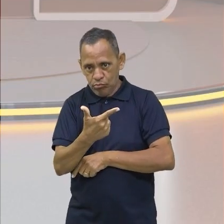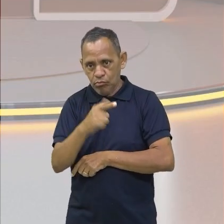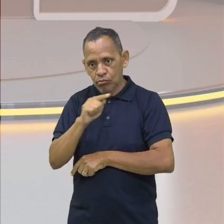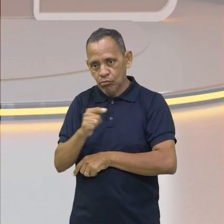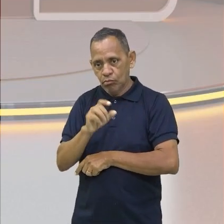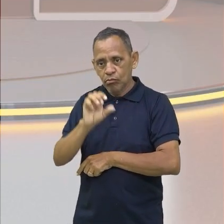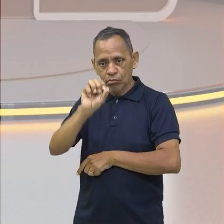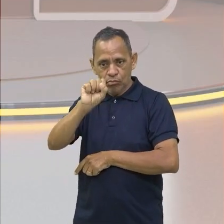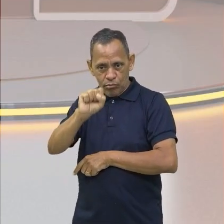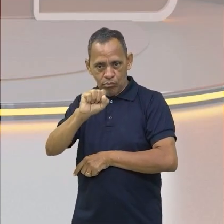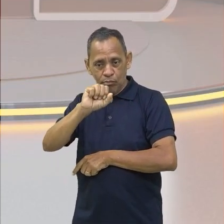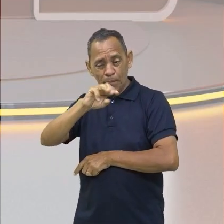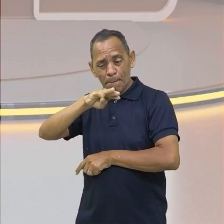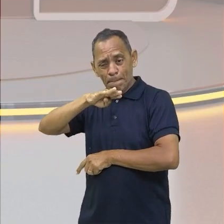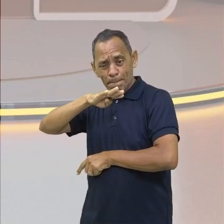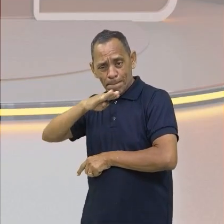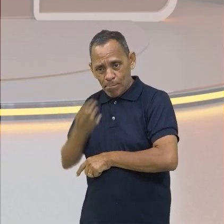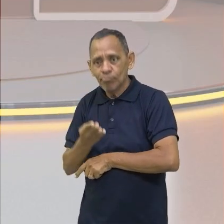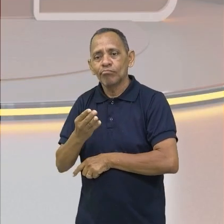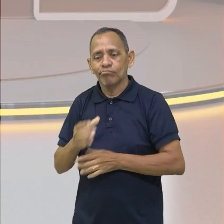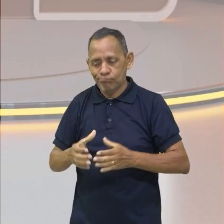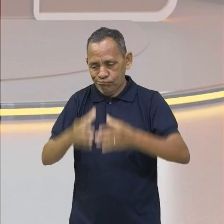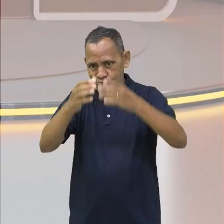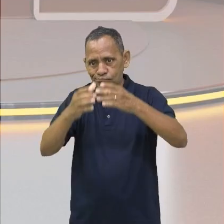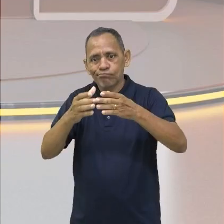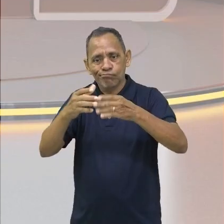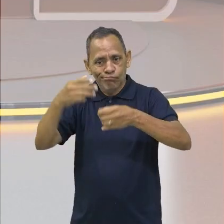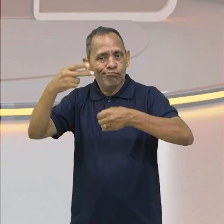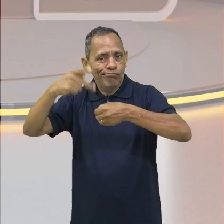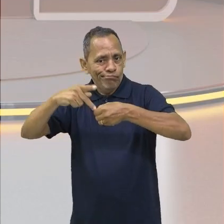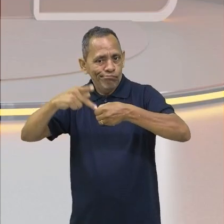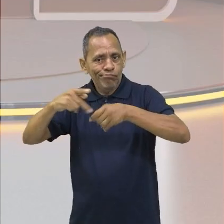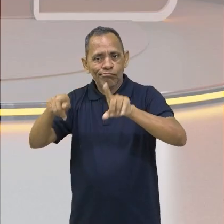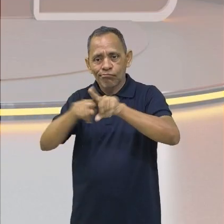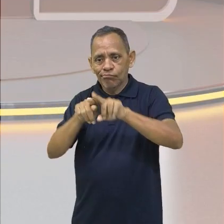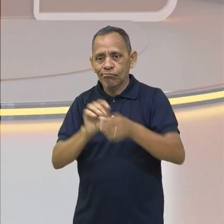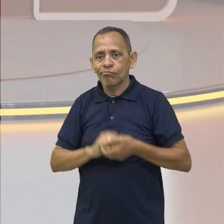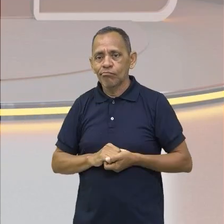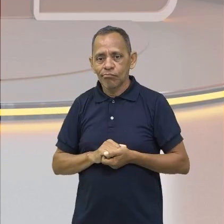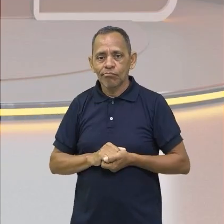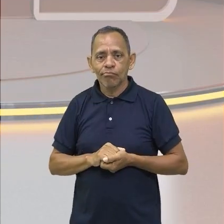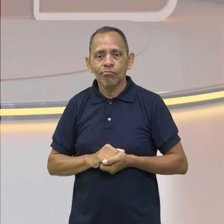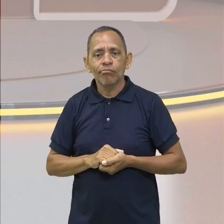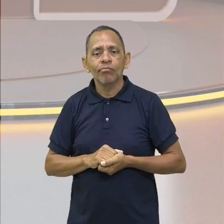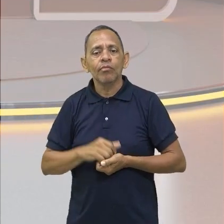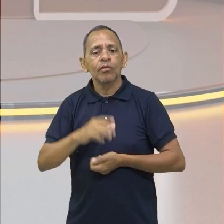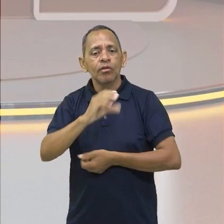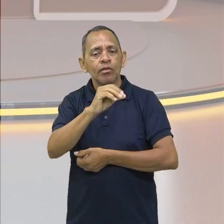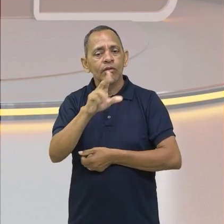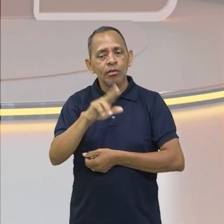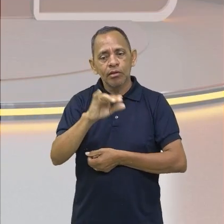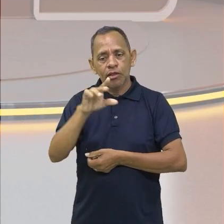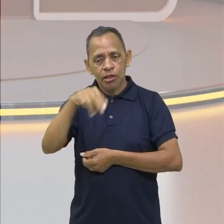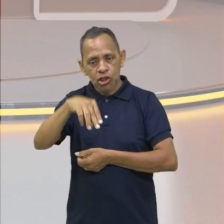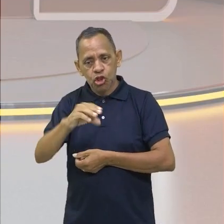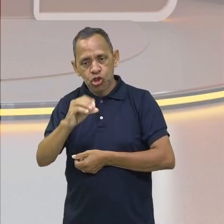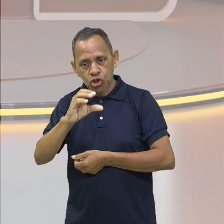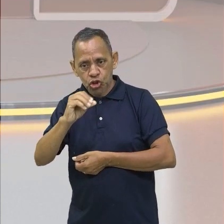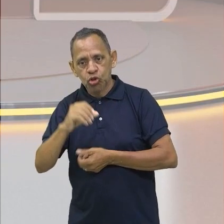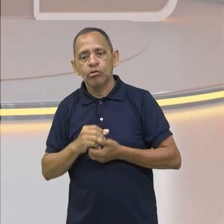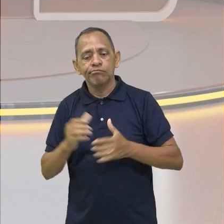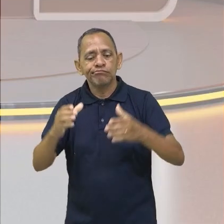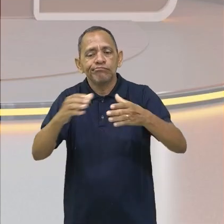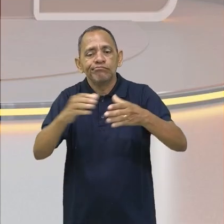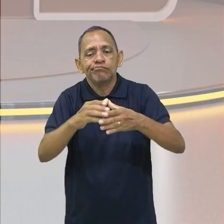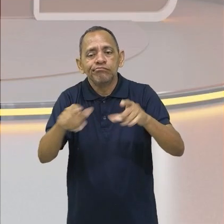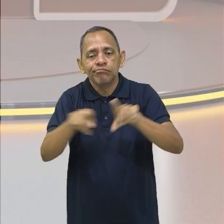302,8 bilhões de barris. Agora, a faixa, né, do Orinoco vai concentrar a maior parte